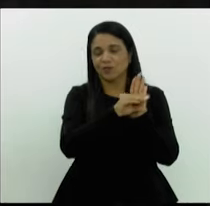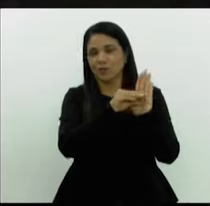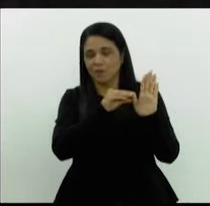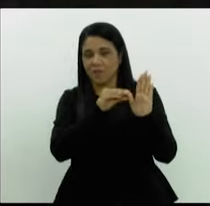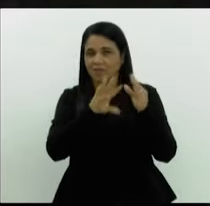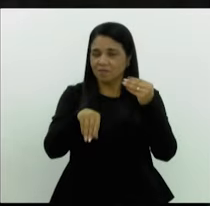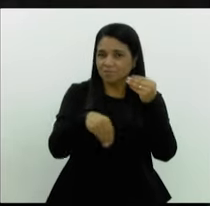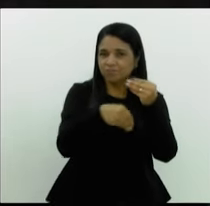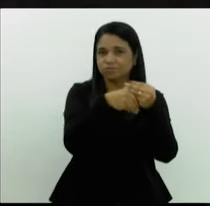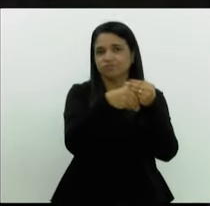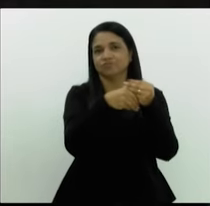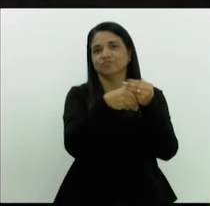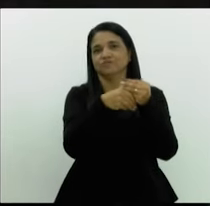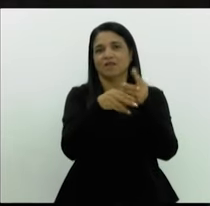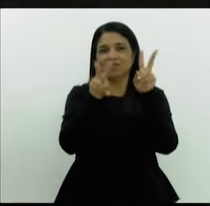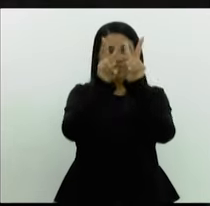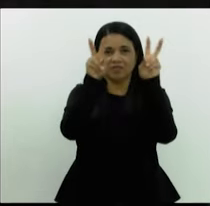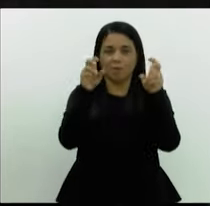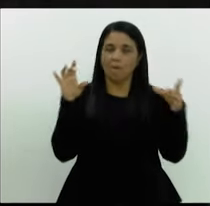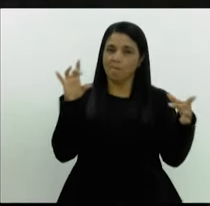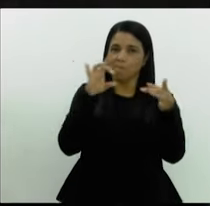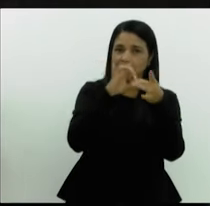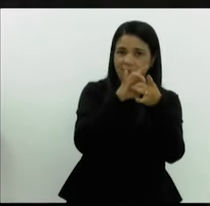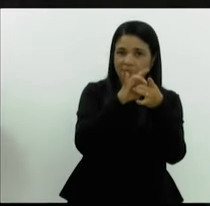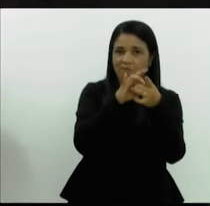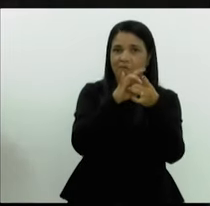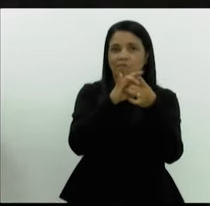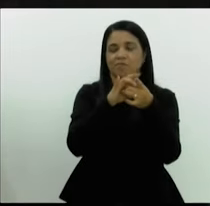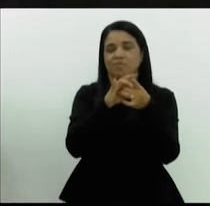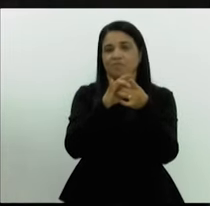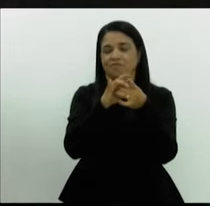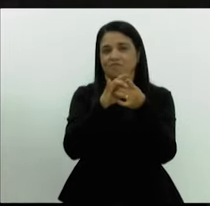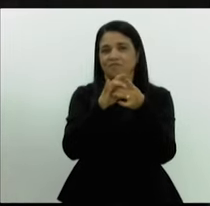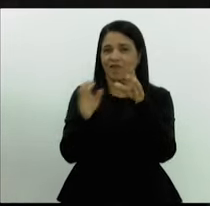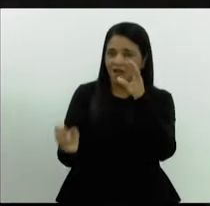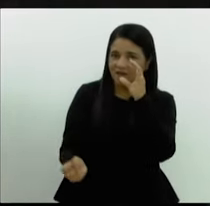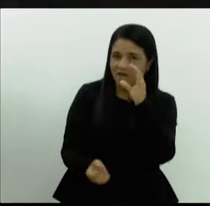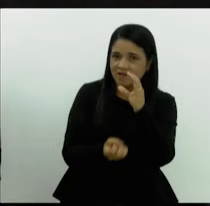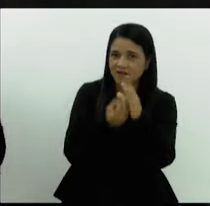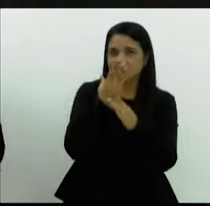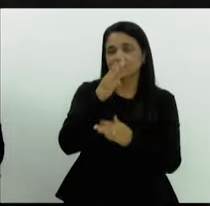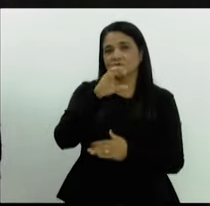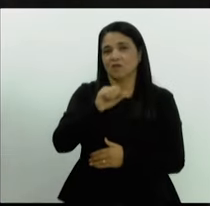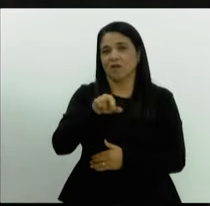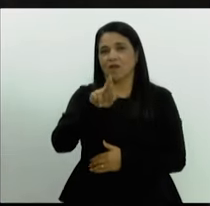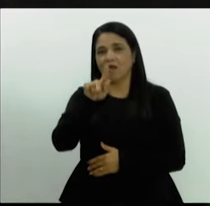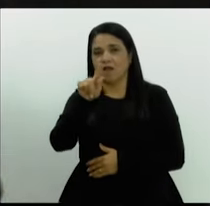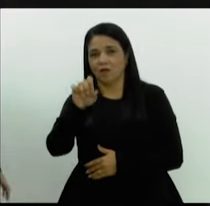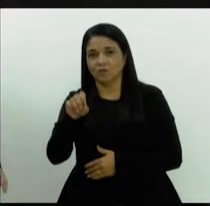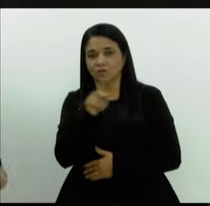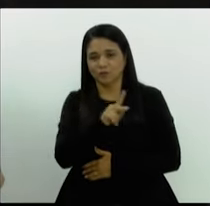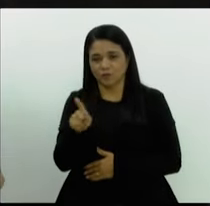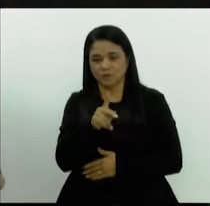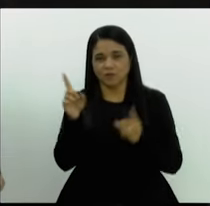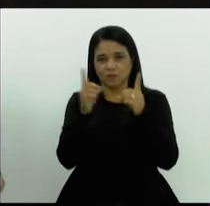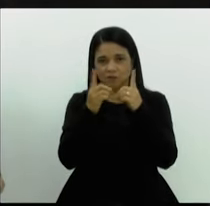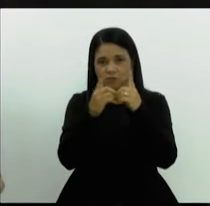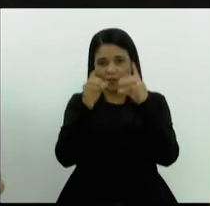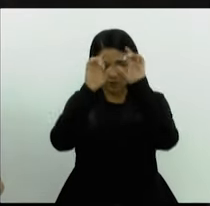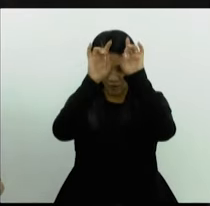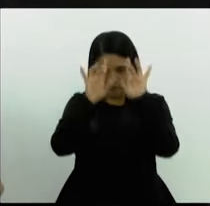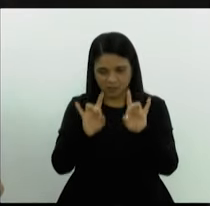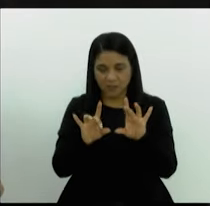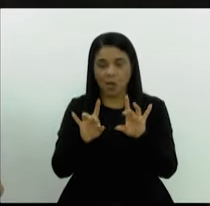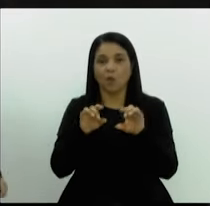que diz respeito à matéria e prever a criação do cargo de professor de atendimento especializado